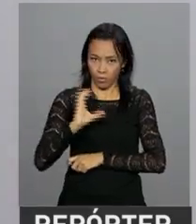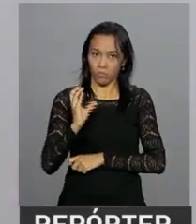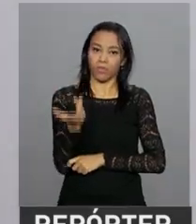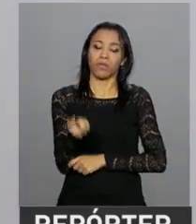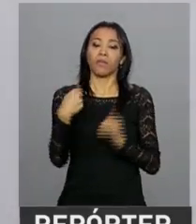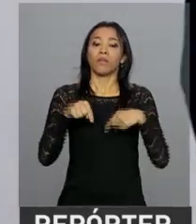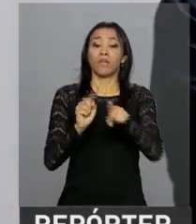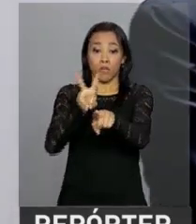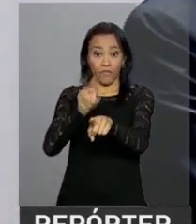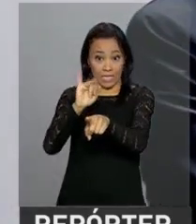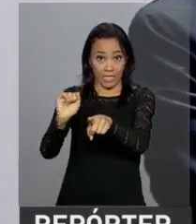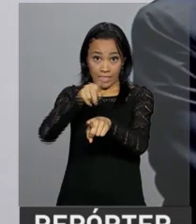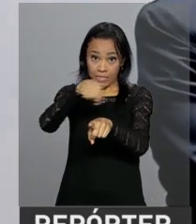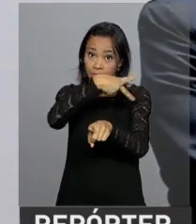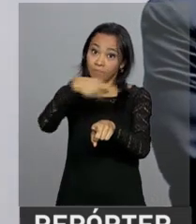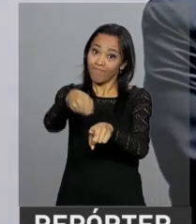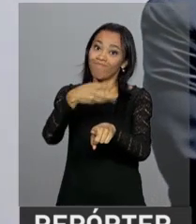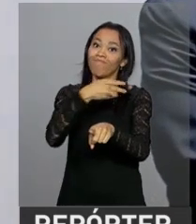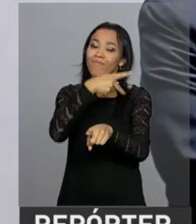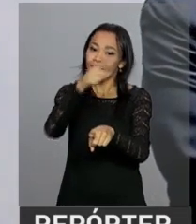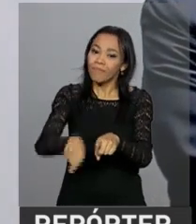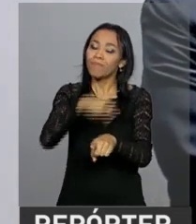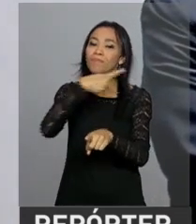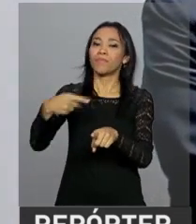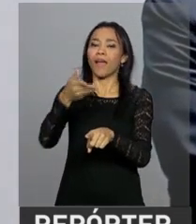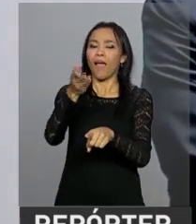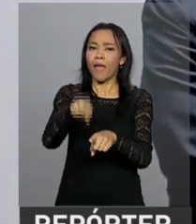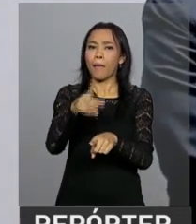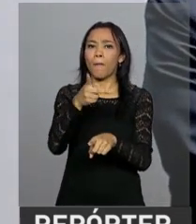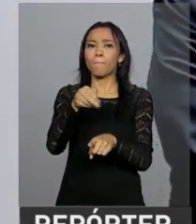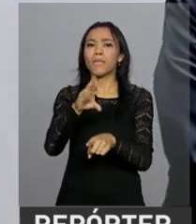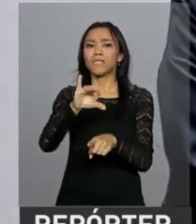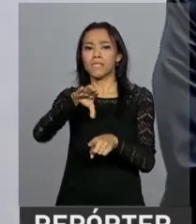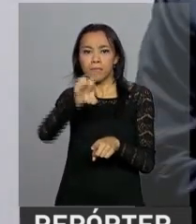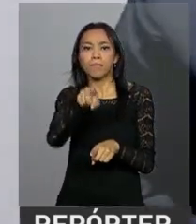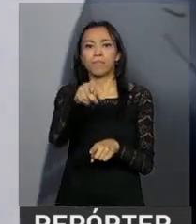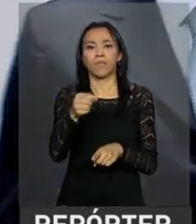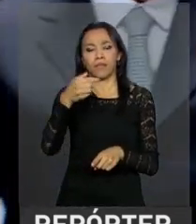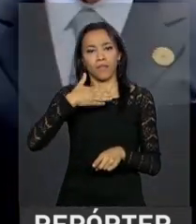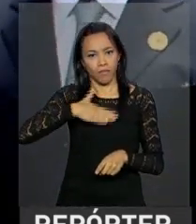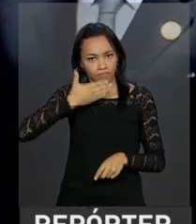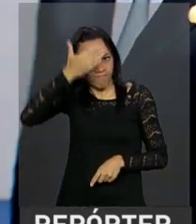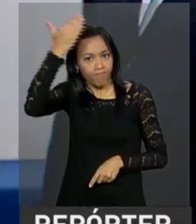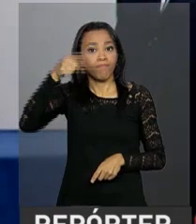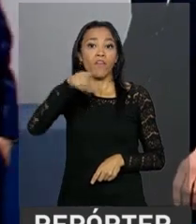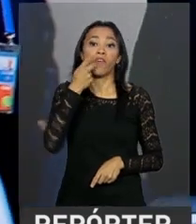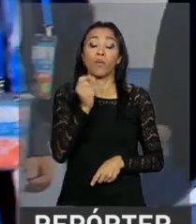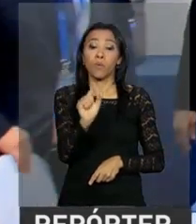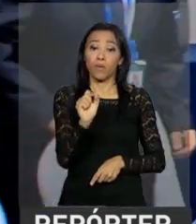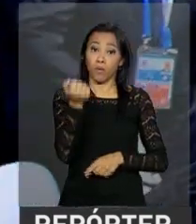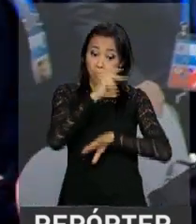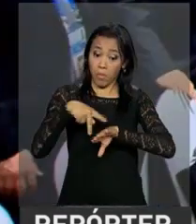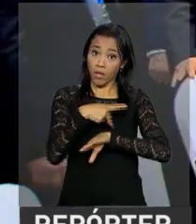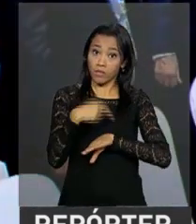Ao vice-primeiro-ministro da Arábia Saudita, o príncipe Mohammed bin Salman, Michel Temer disse que, além de produtos agrícolas, o